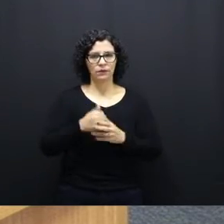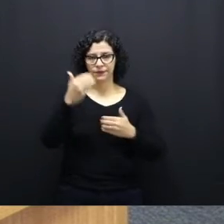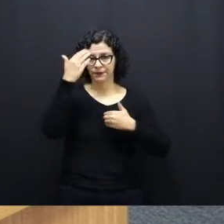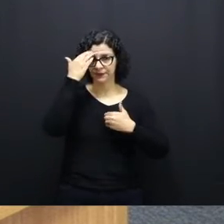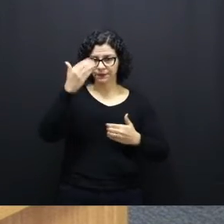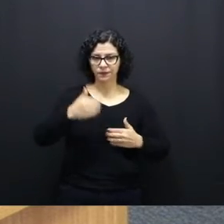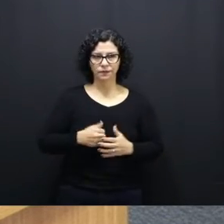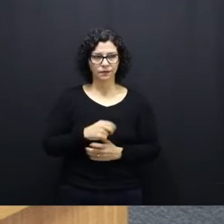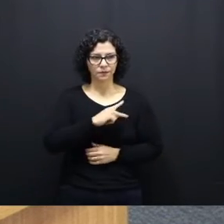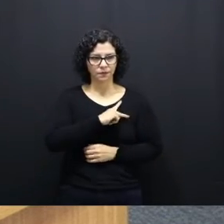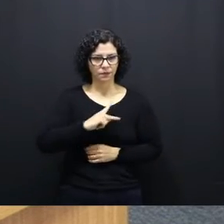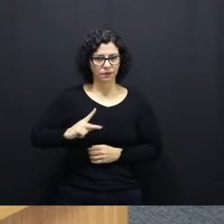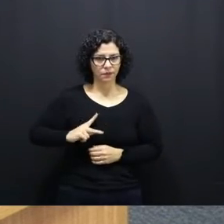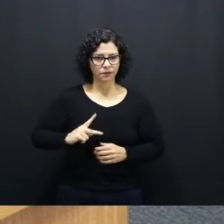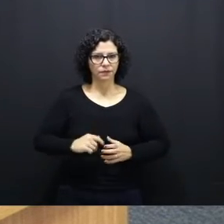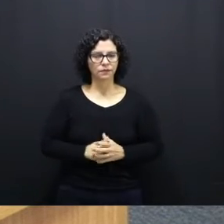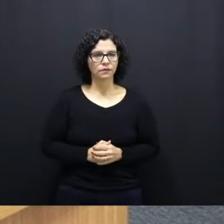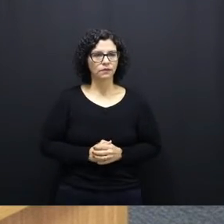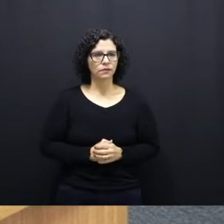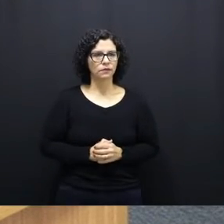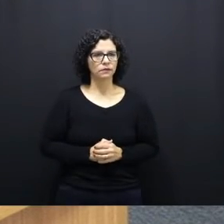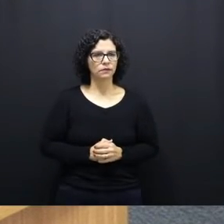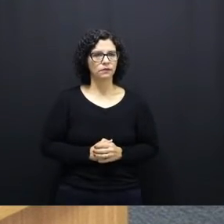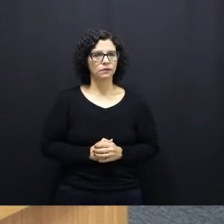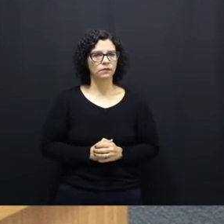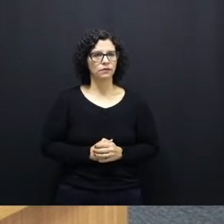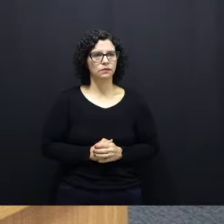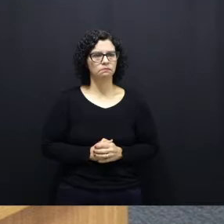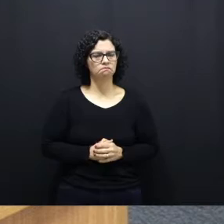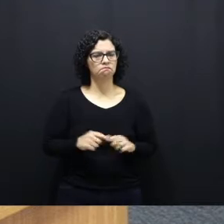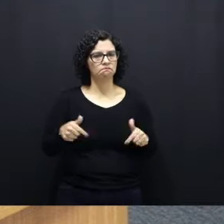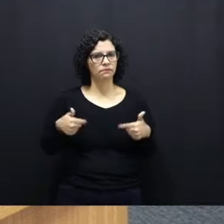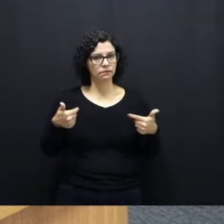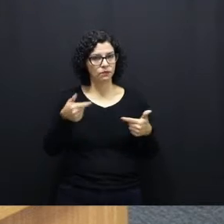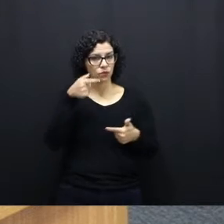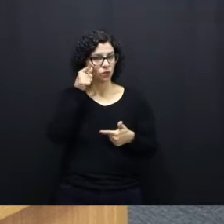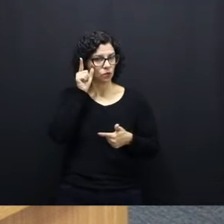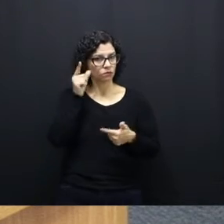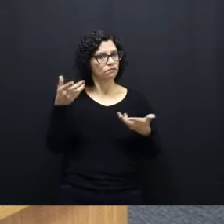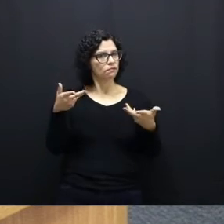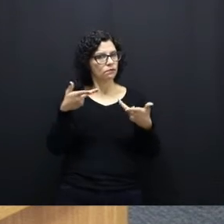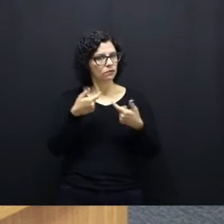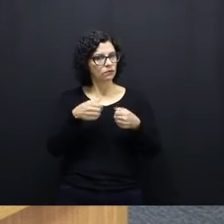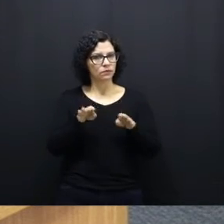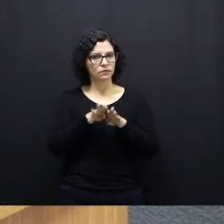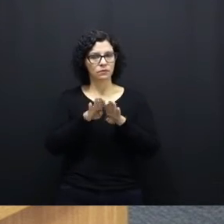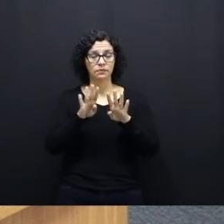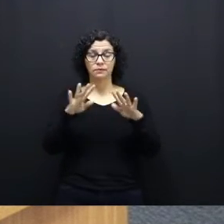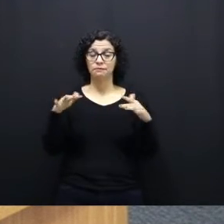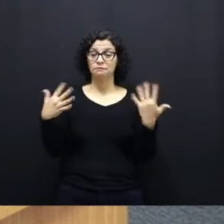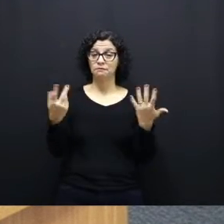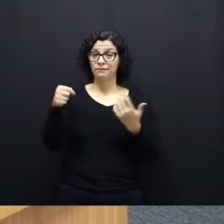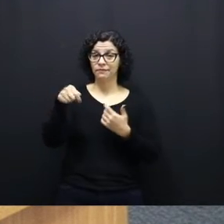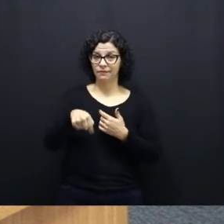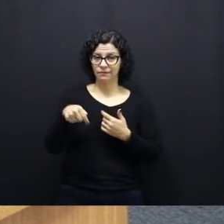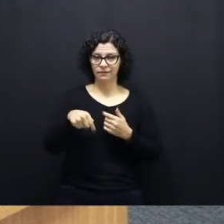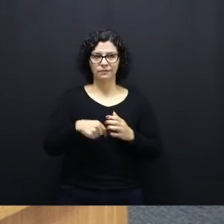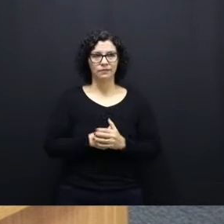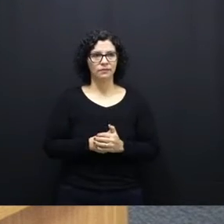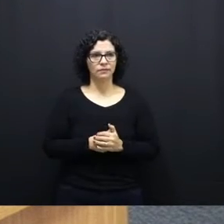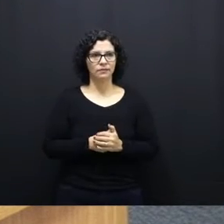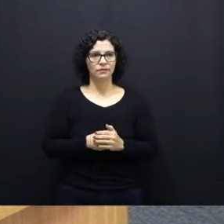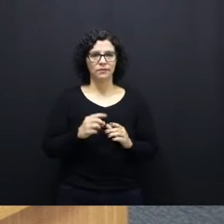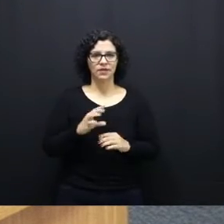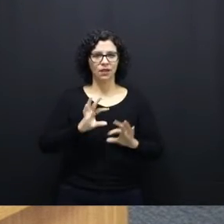agradecê-lo e lá brilhante atuação de ontem do nosso evento que